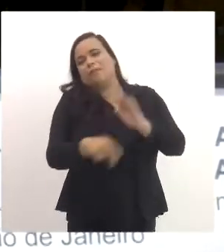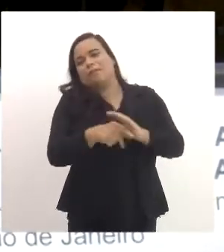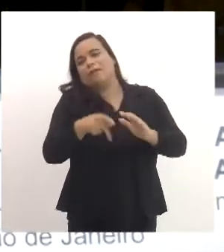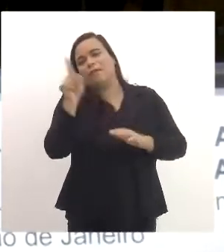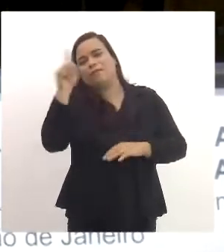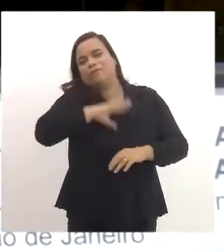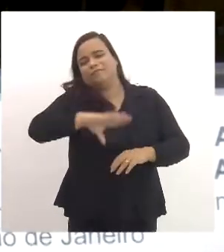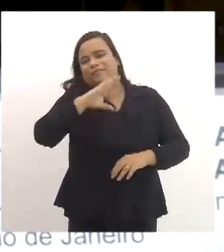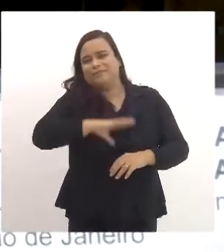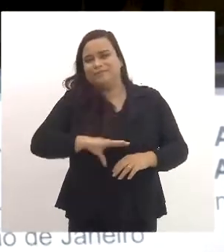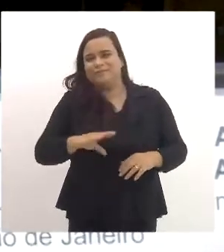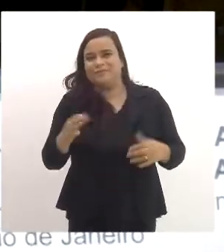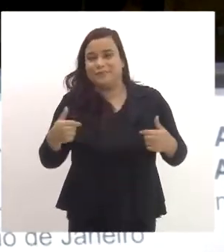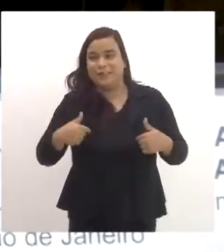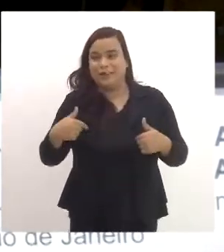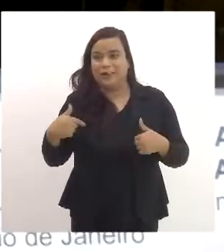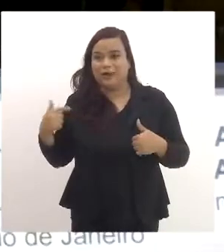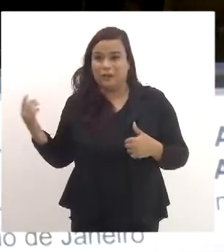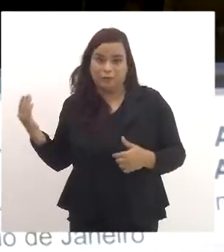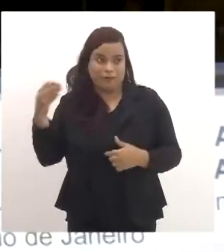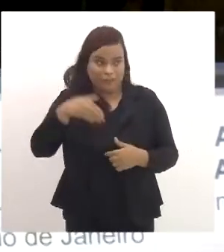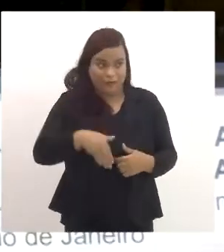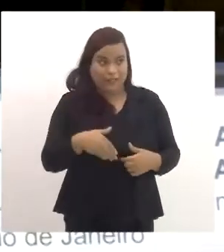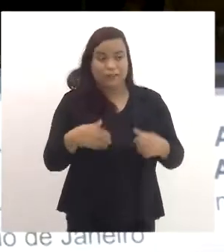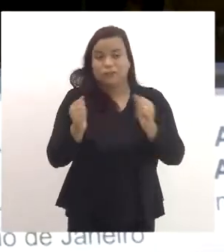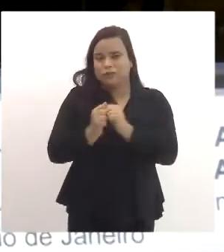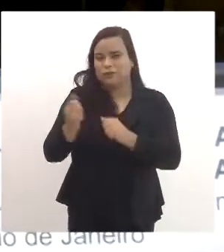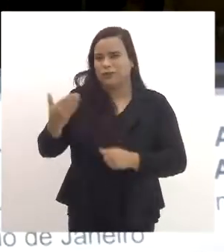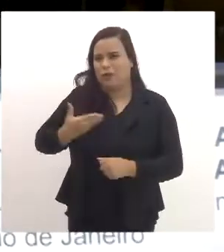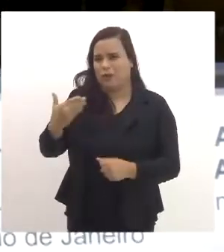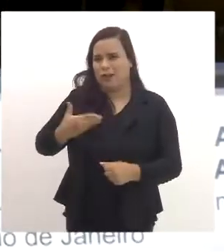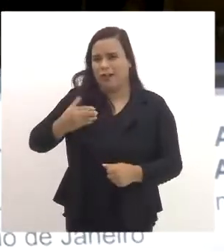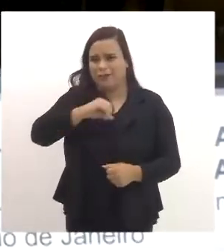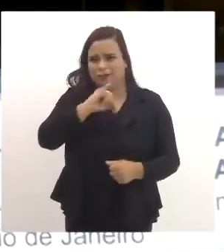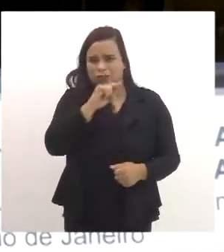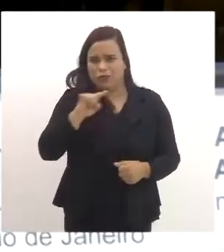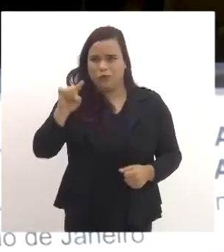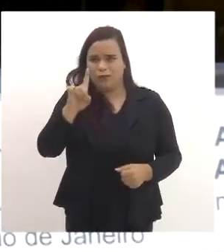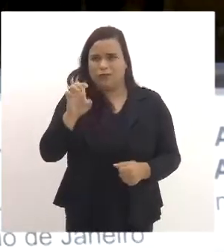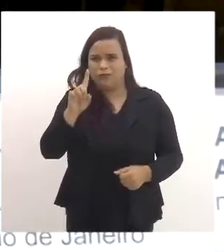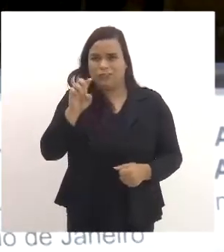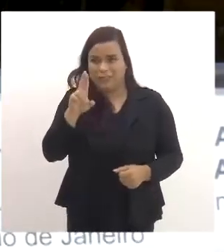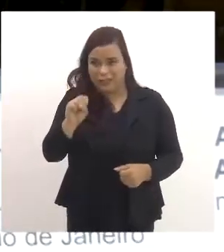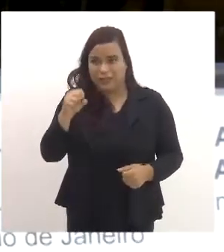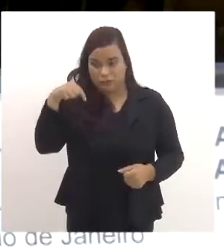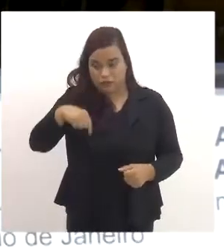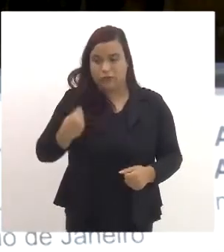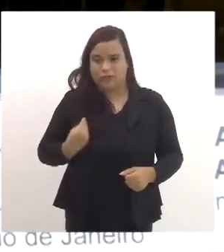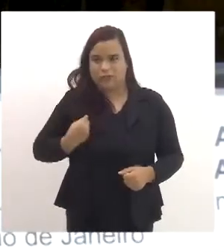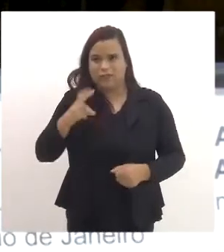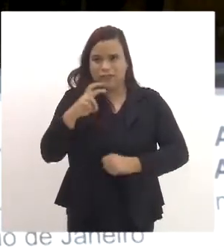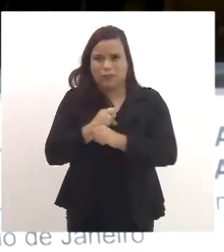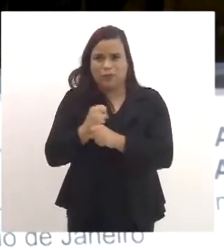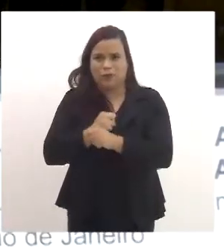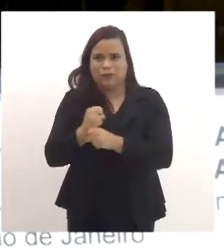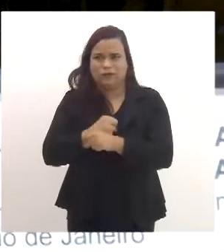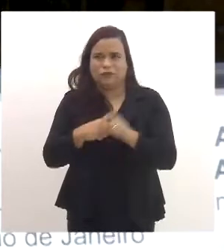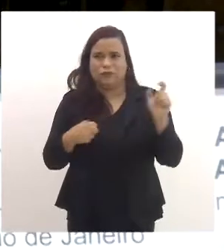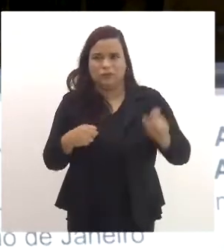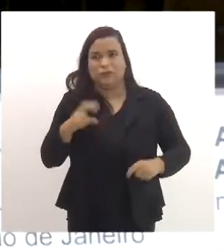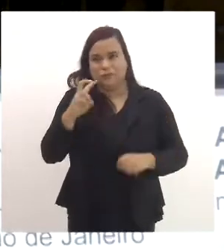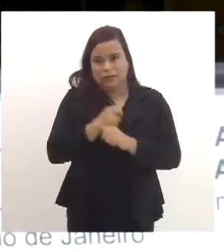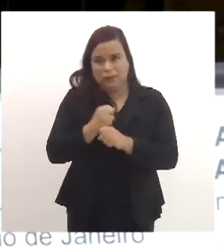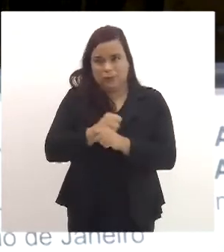para cá, estava a conversar com o meu colega João de Deus, que já cá está há 5 anos, e ao longo destes 5 anos